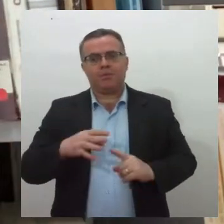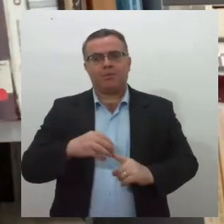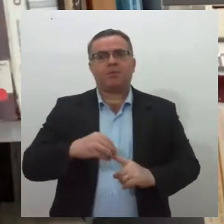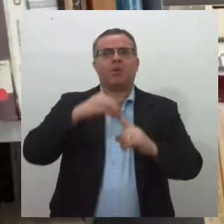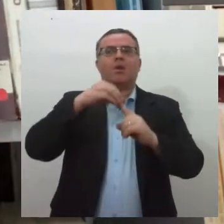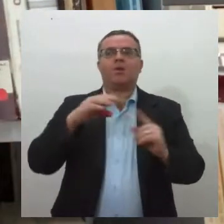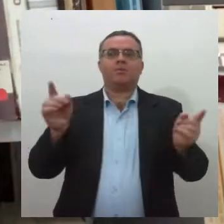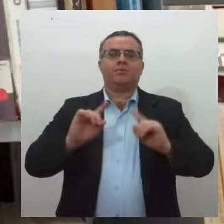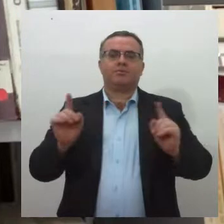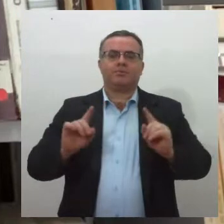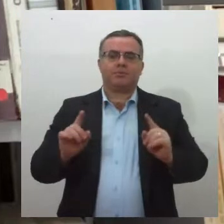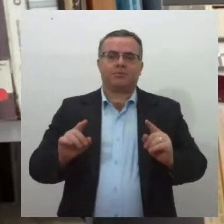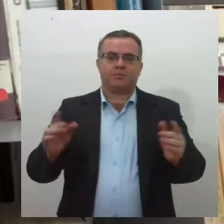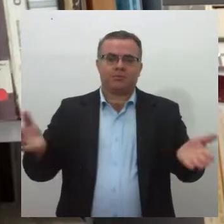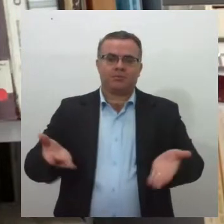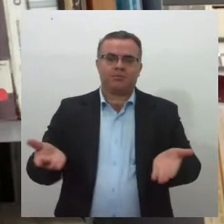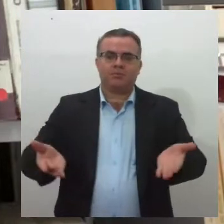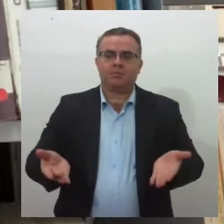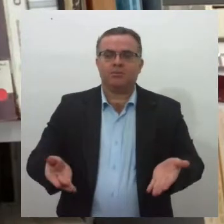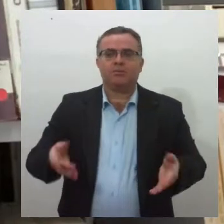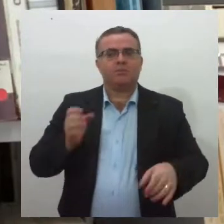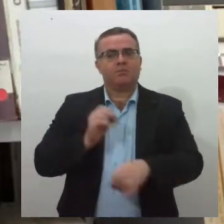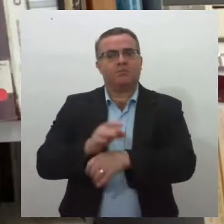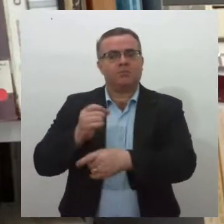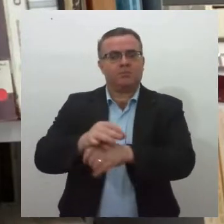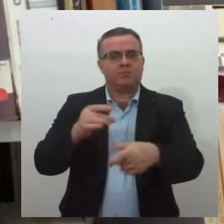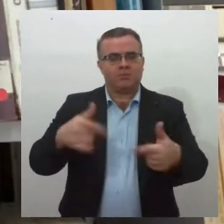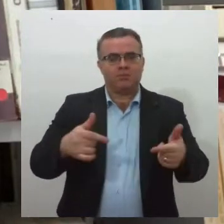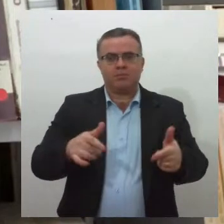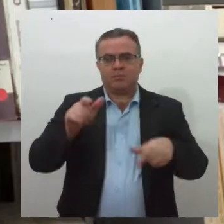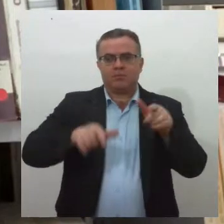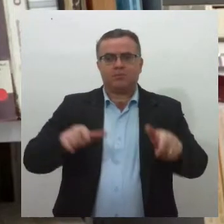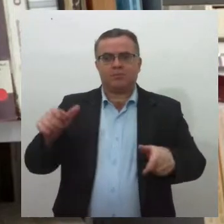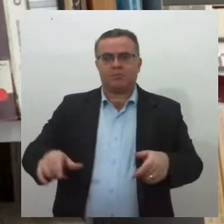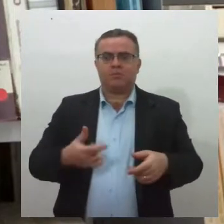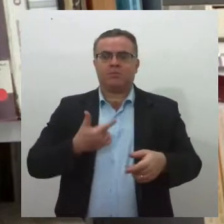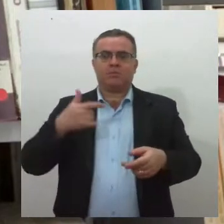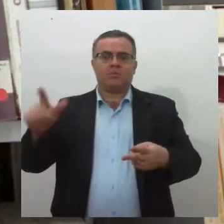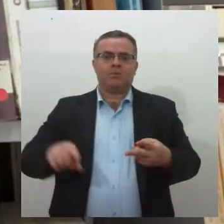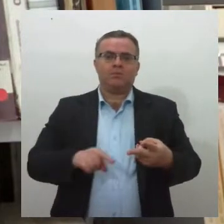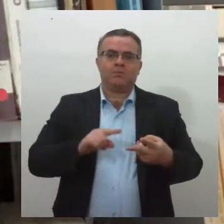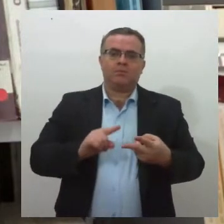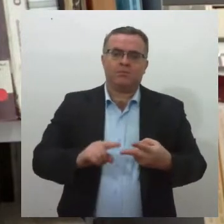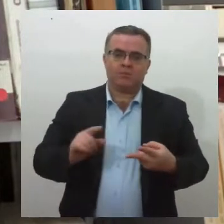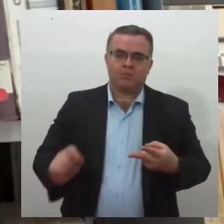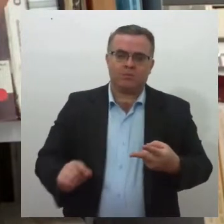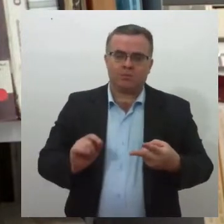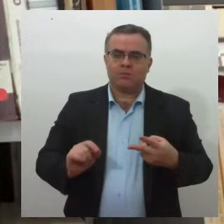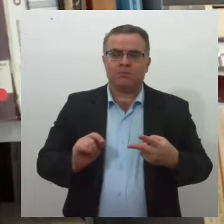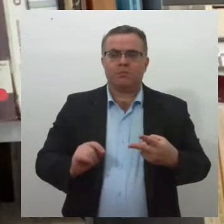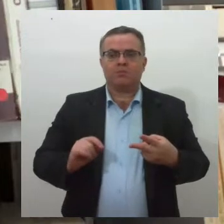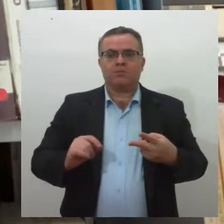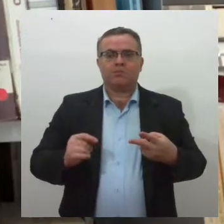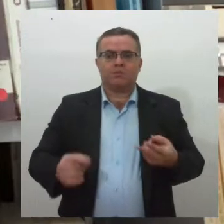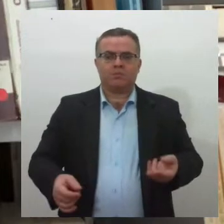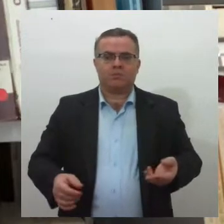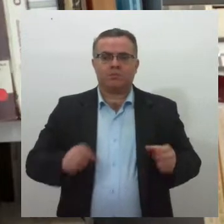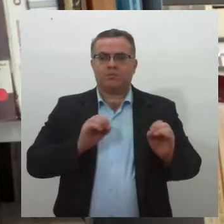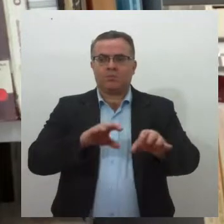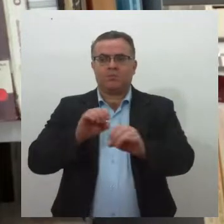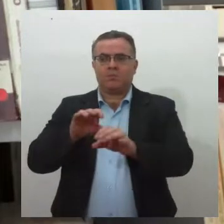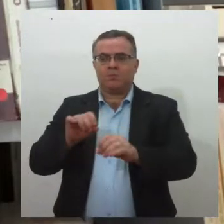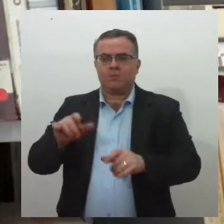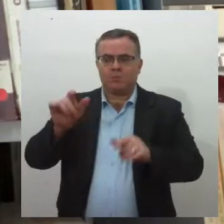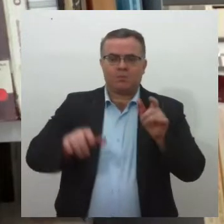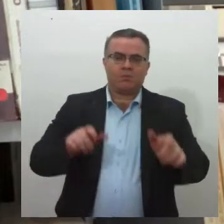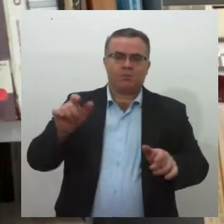monarquia. E outra, eu destacaria outro desafio da República Brasileira, educar o